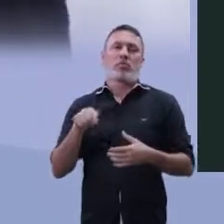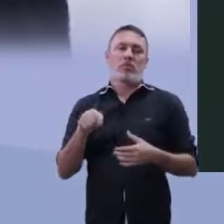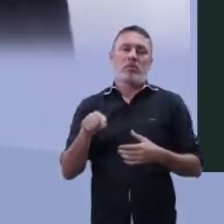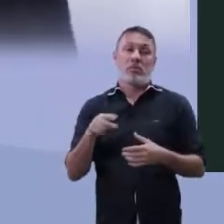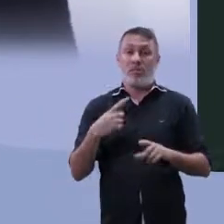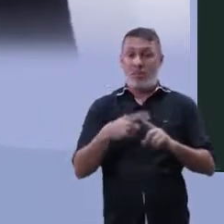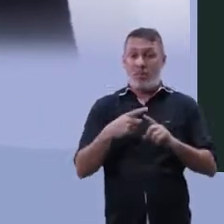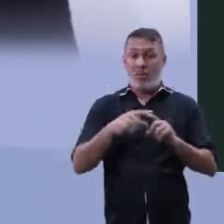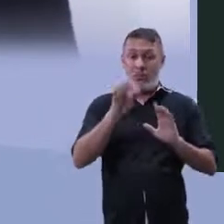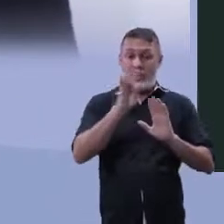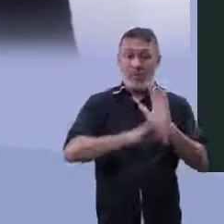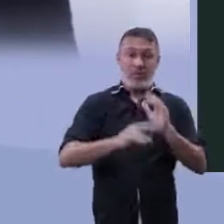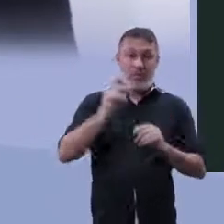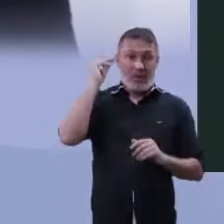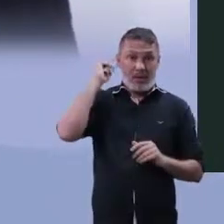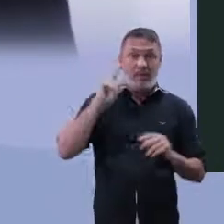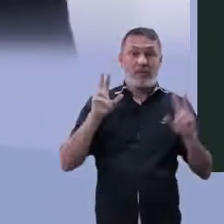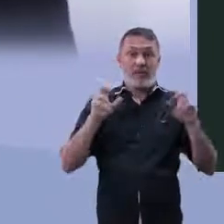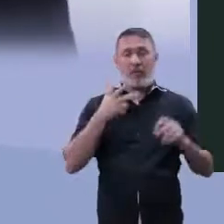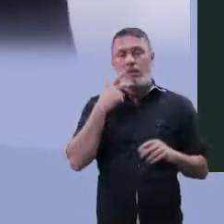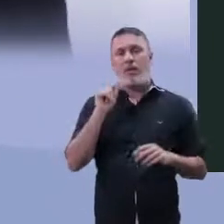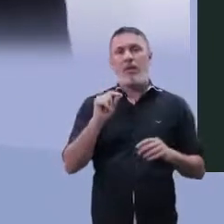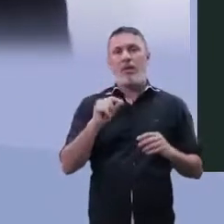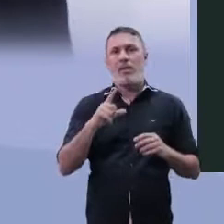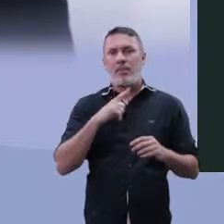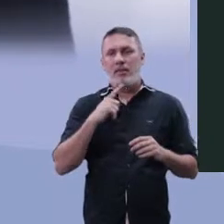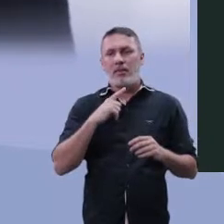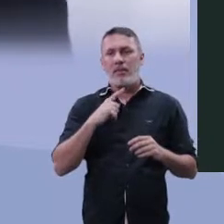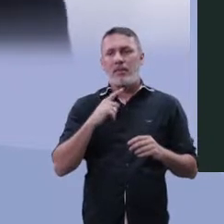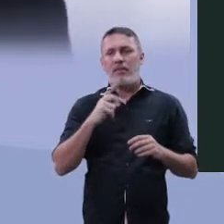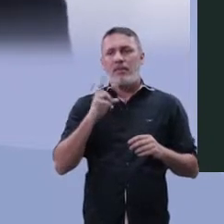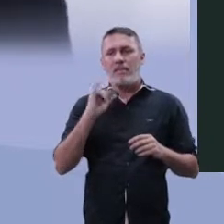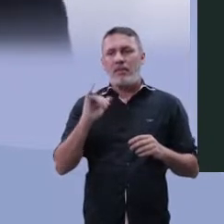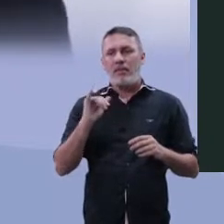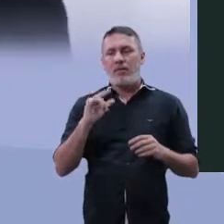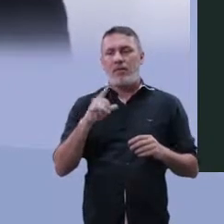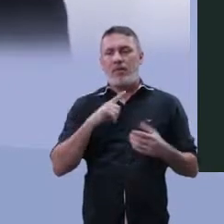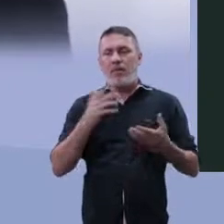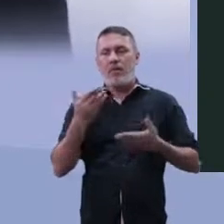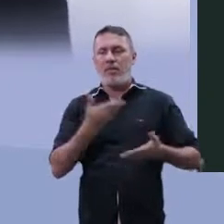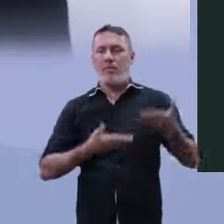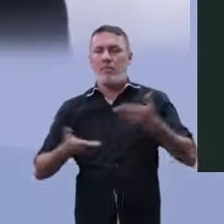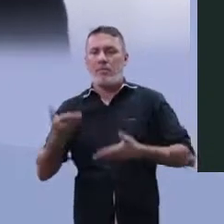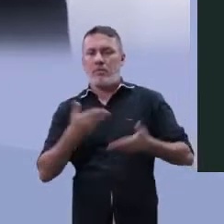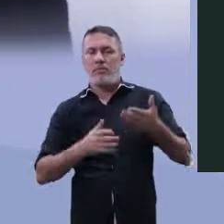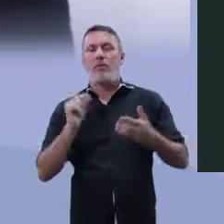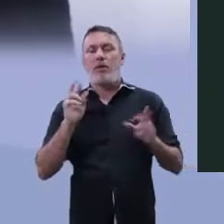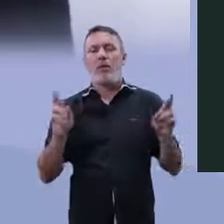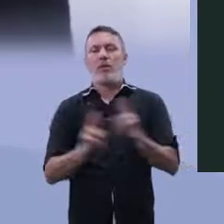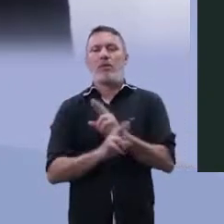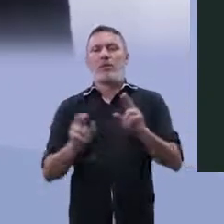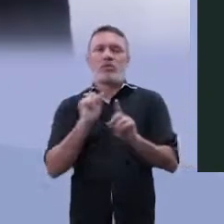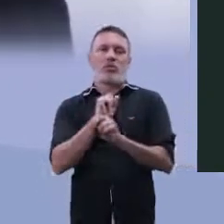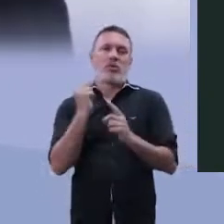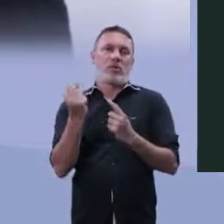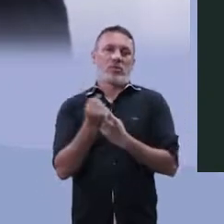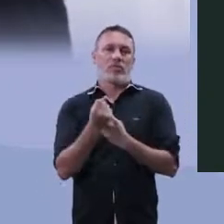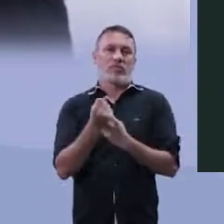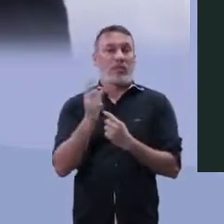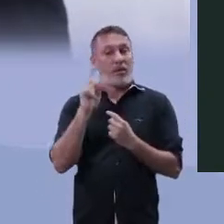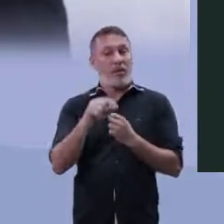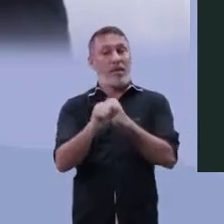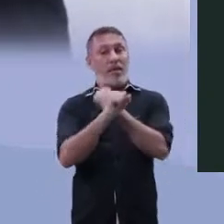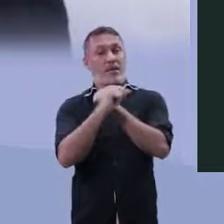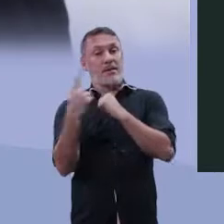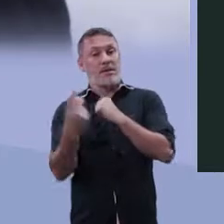né? Porque você lá está colocado assim, os escravos são os elementos que vão intermediar as